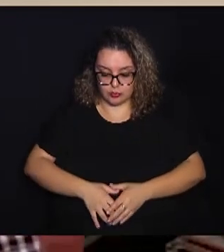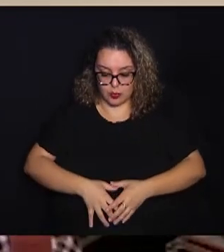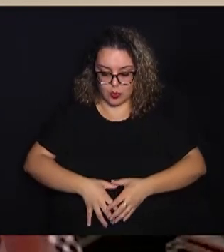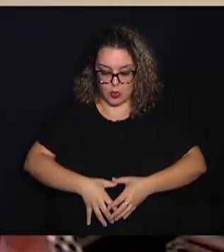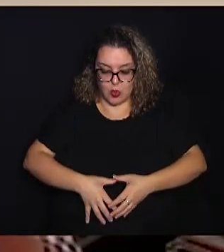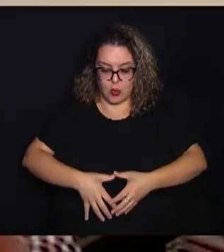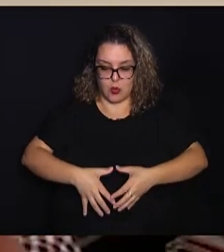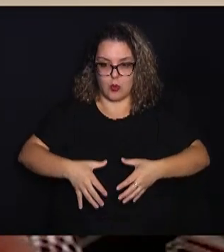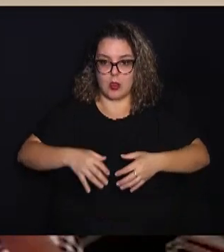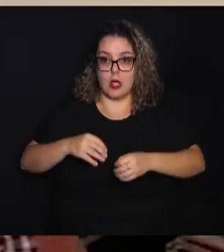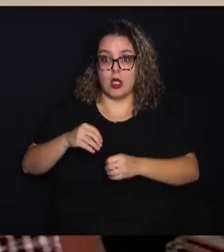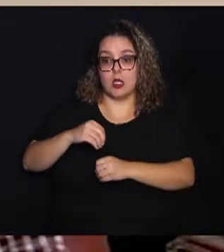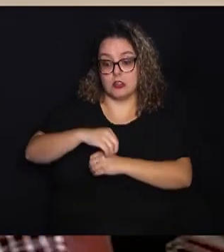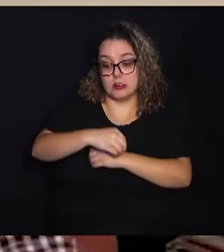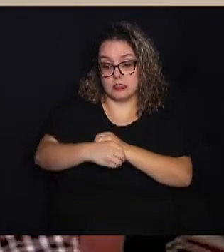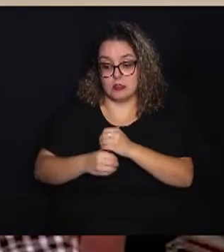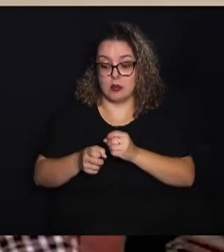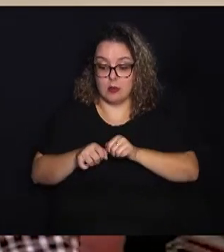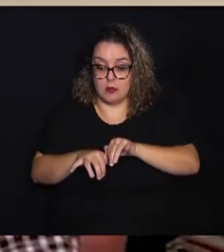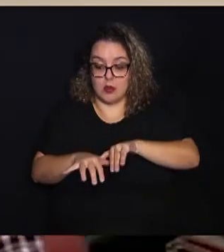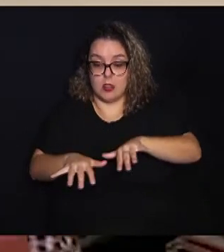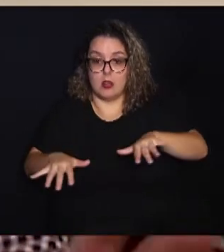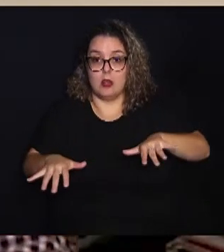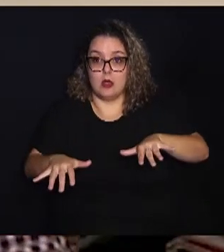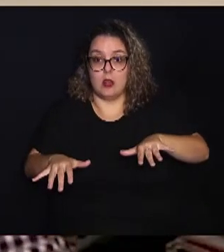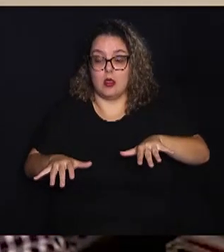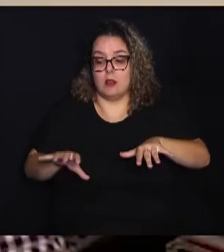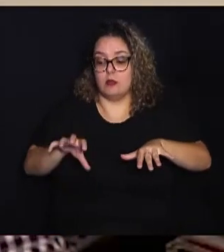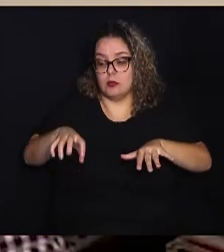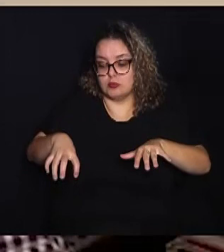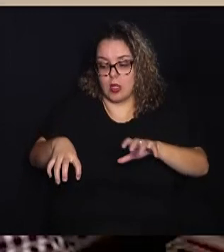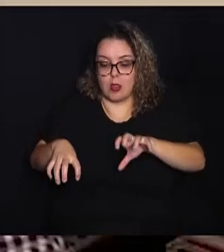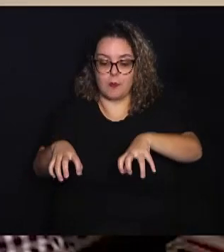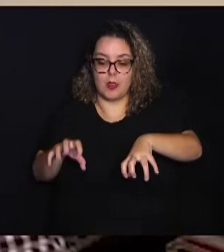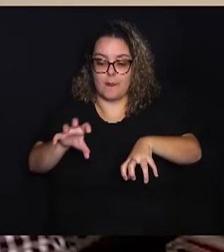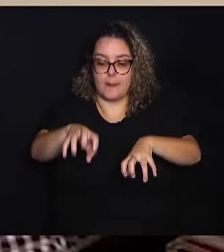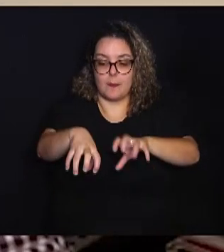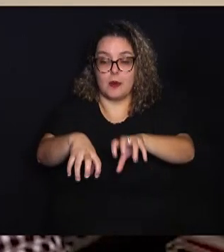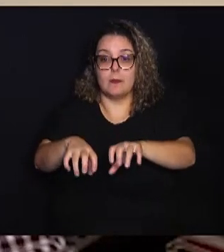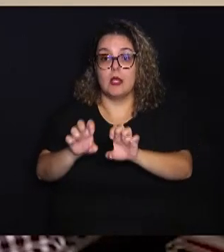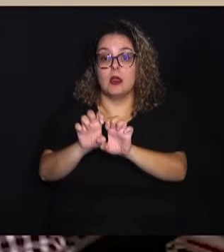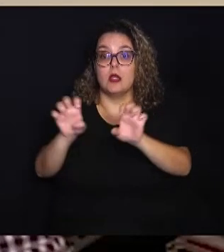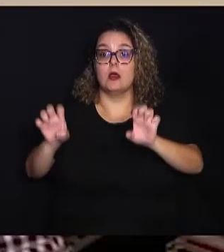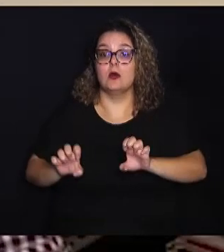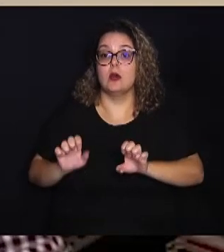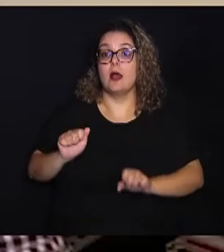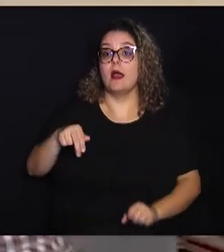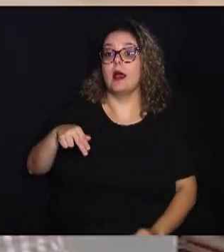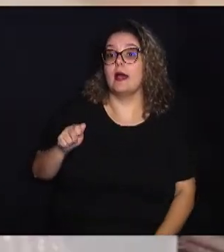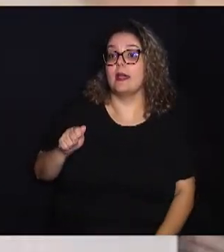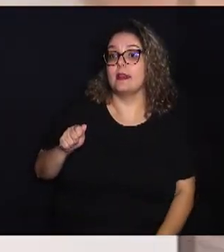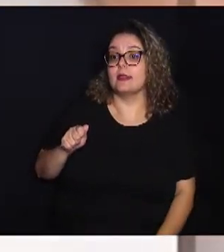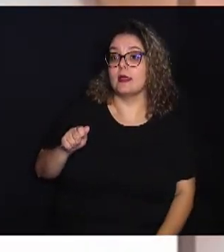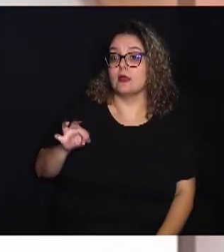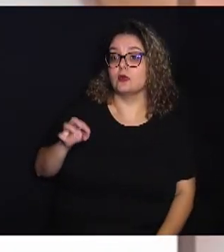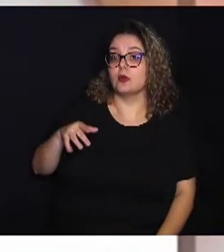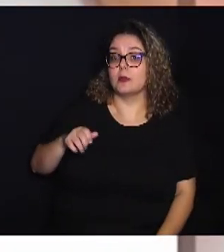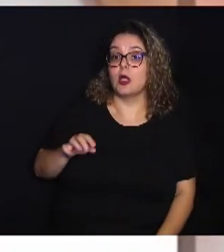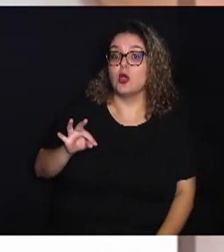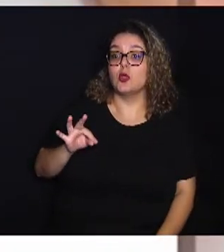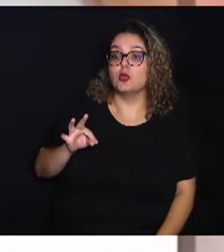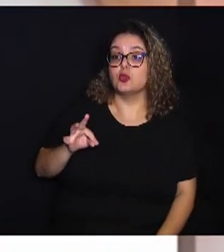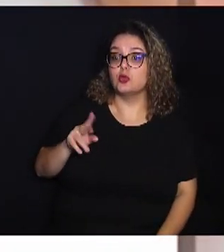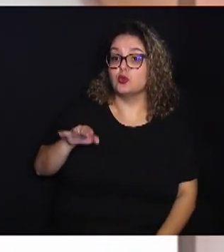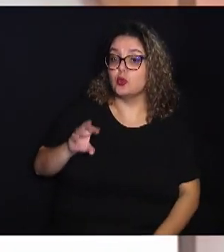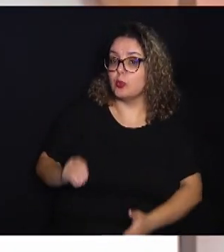de células vão formar uma massa de células. Existe uma estrutura anatômica chamada tubo neural, onde isso